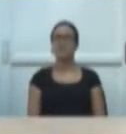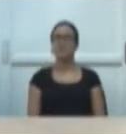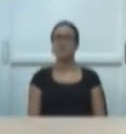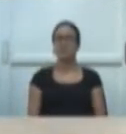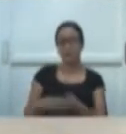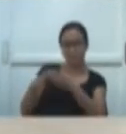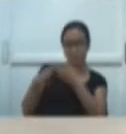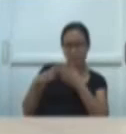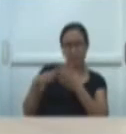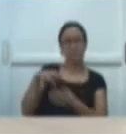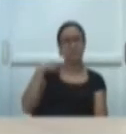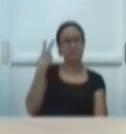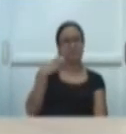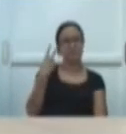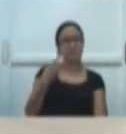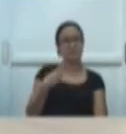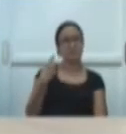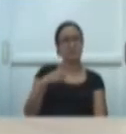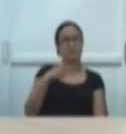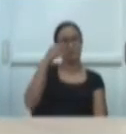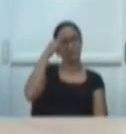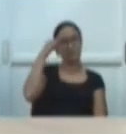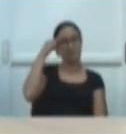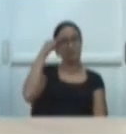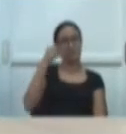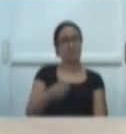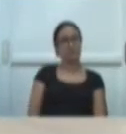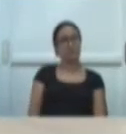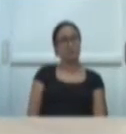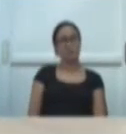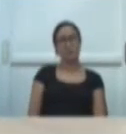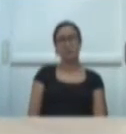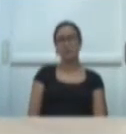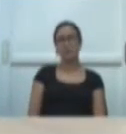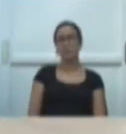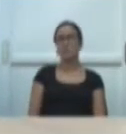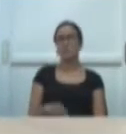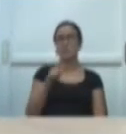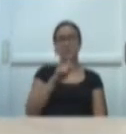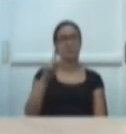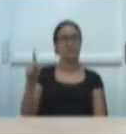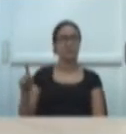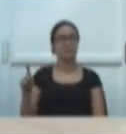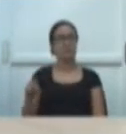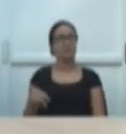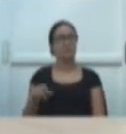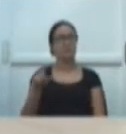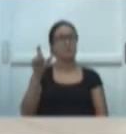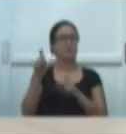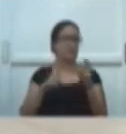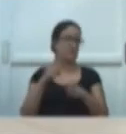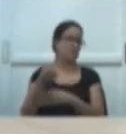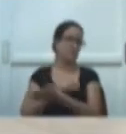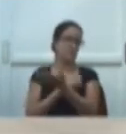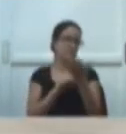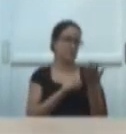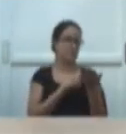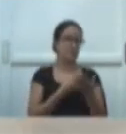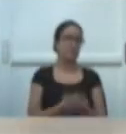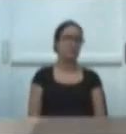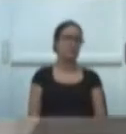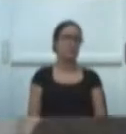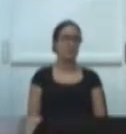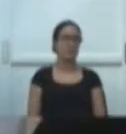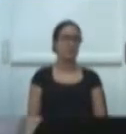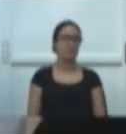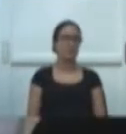Questão de ordem, excelência. Uma questão de ordem ao vereador Dr. Júlio. Senhor presidente, nobres pares, pública presente, eu gostaria só de estar aqui